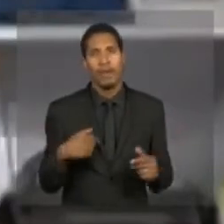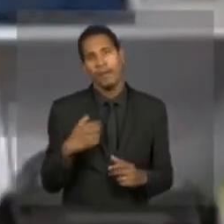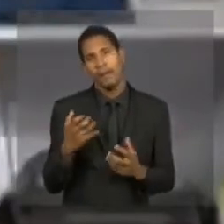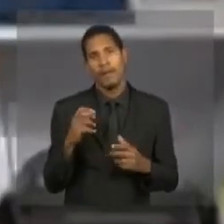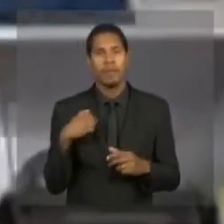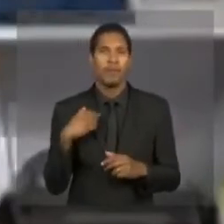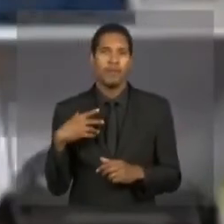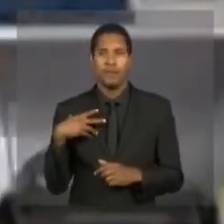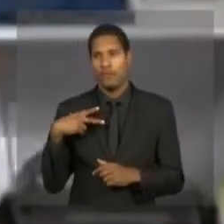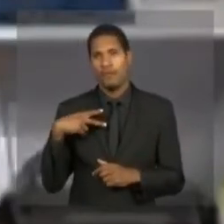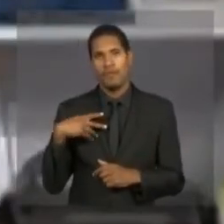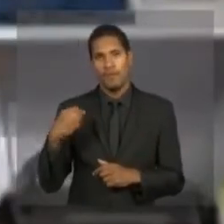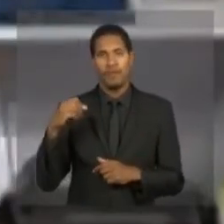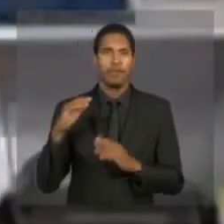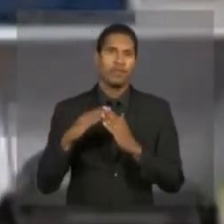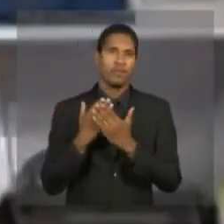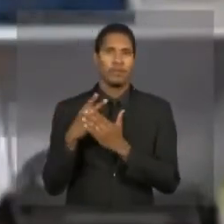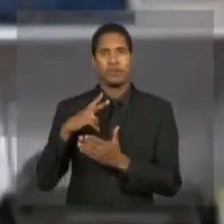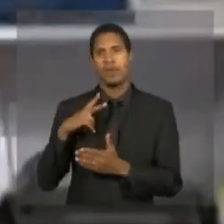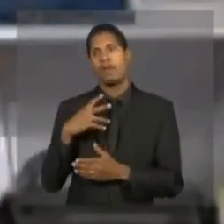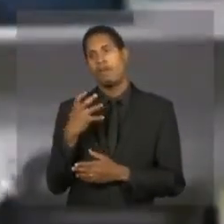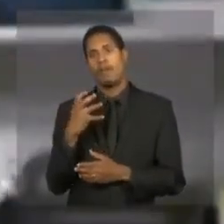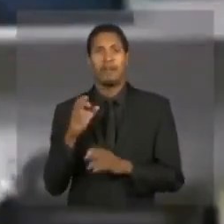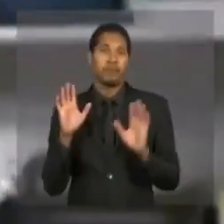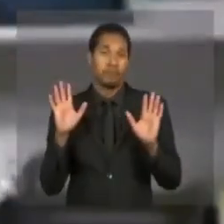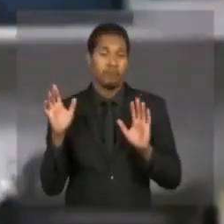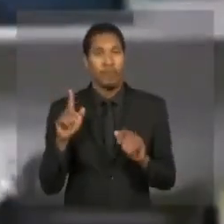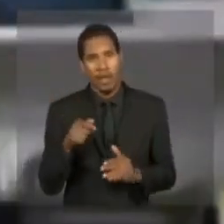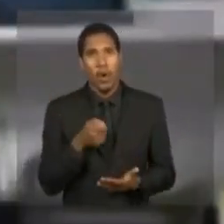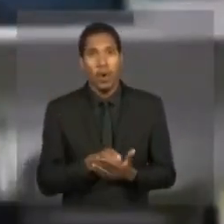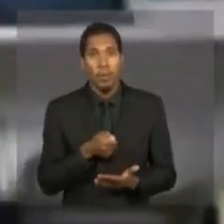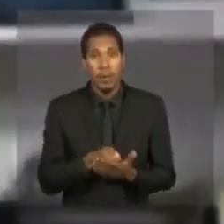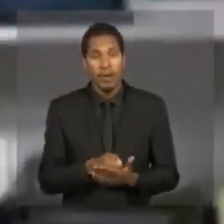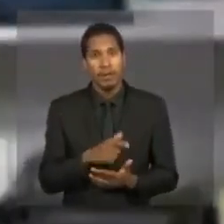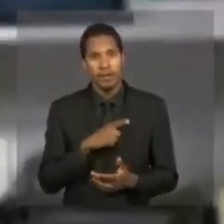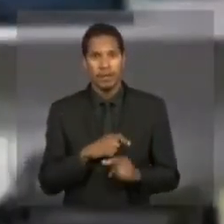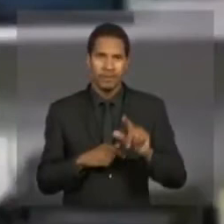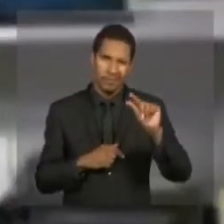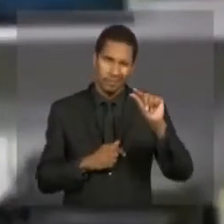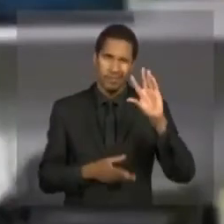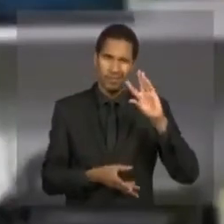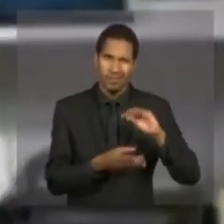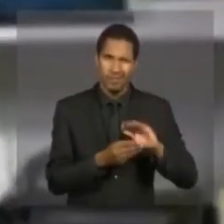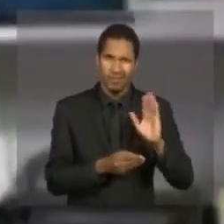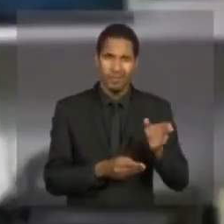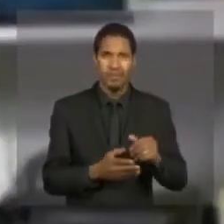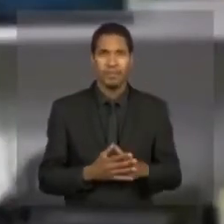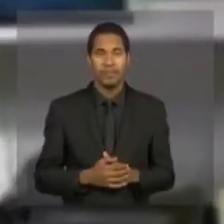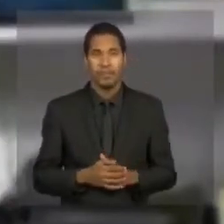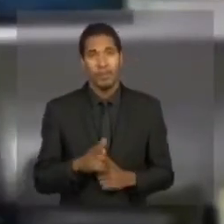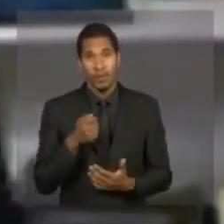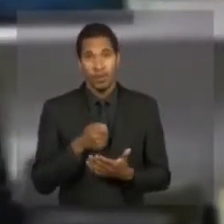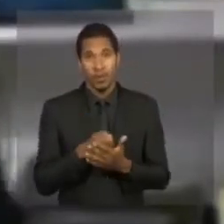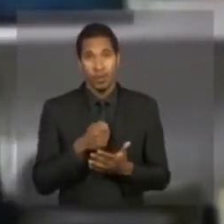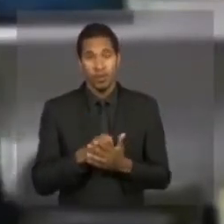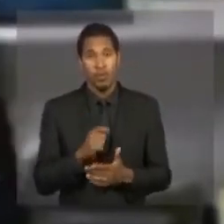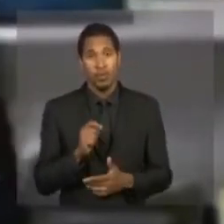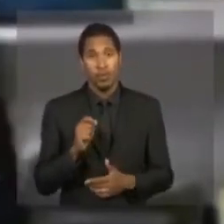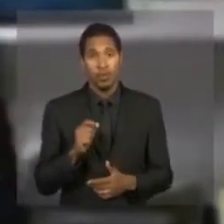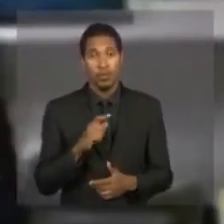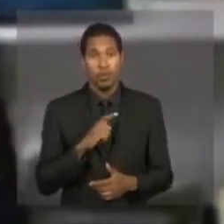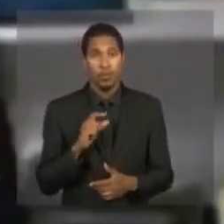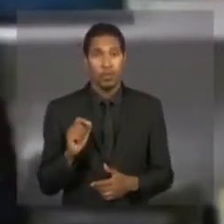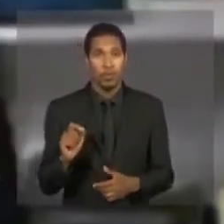numa escola particular. É ser obrigado, eu já vou concluir, presidente, é ser obrigado a colocar a